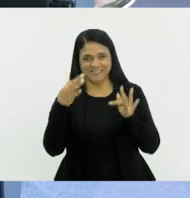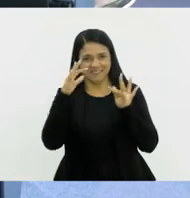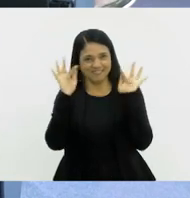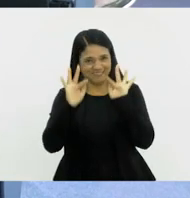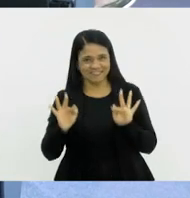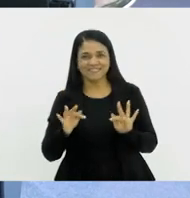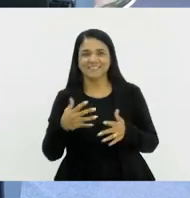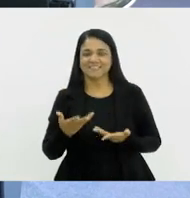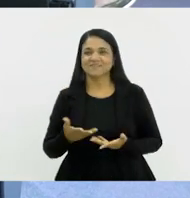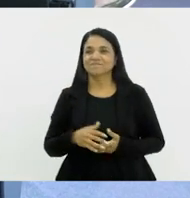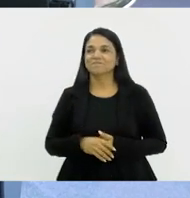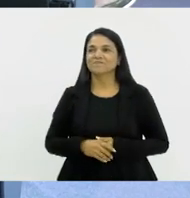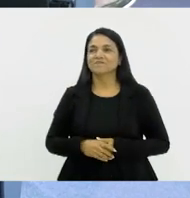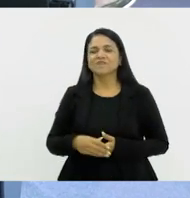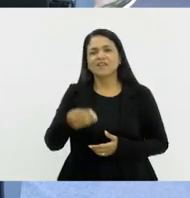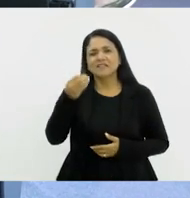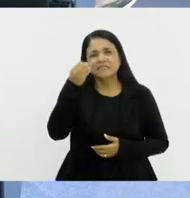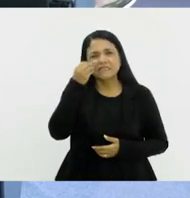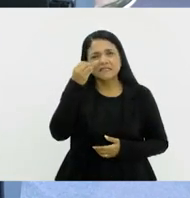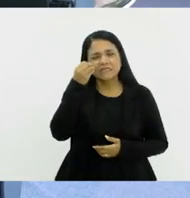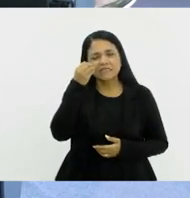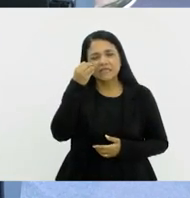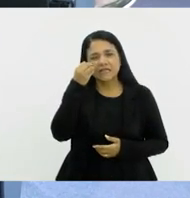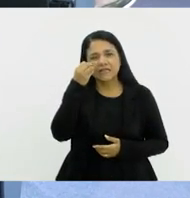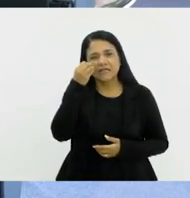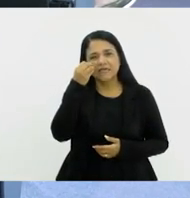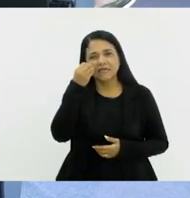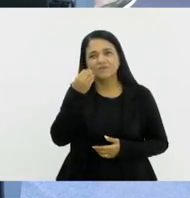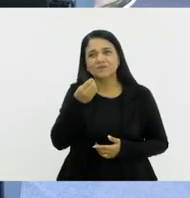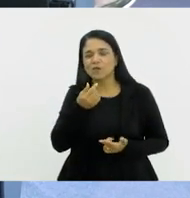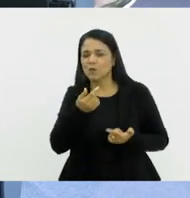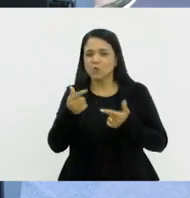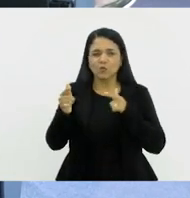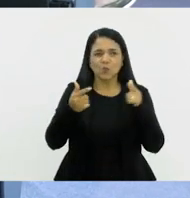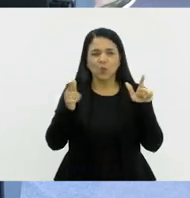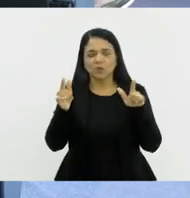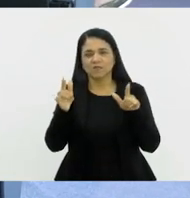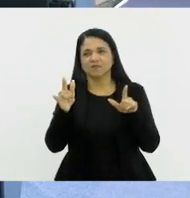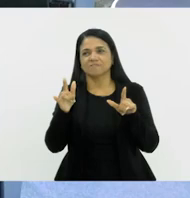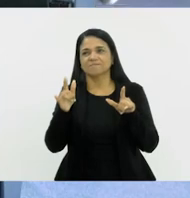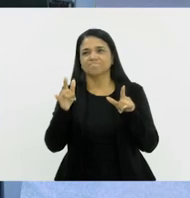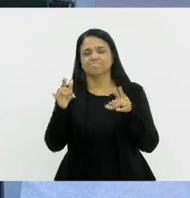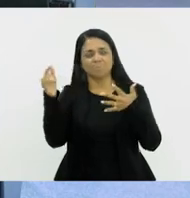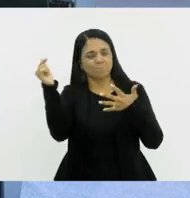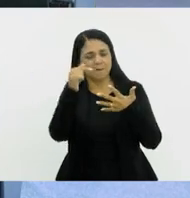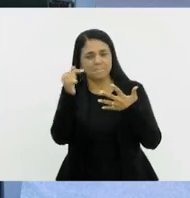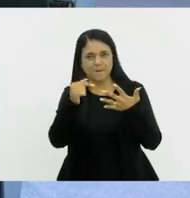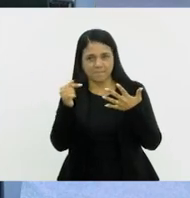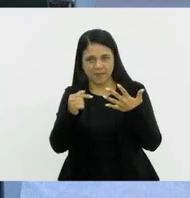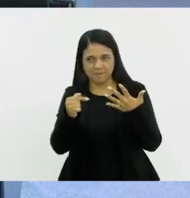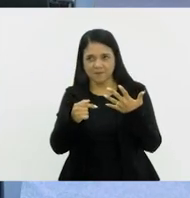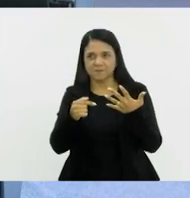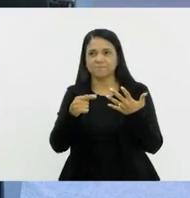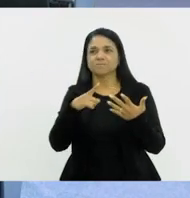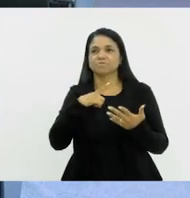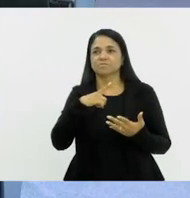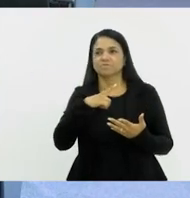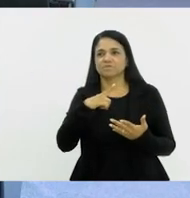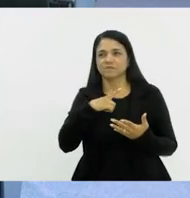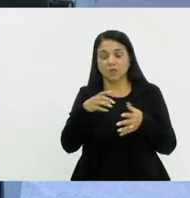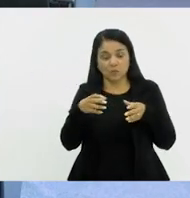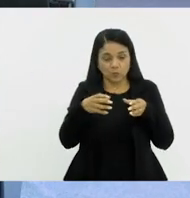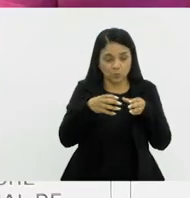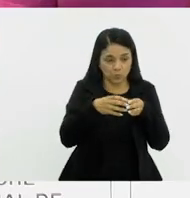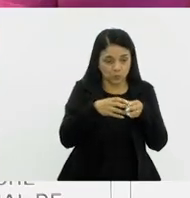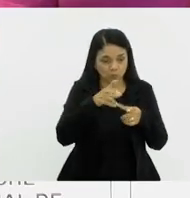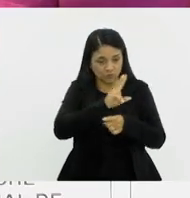Bom, eu vou tentar aqui buscar outros itens de mais destaque. Então, vai haver um núcleo de